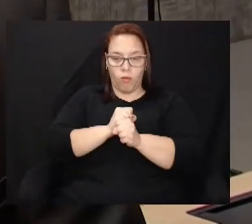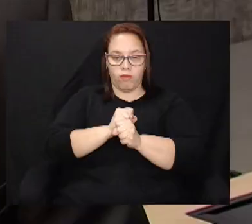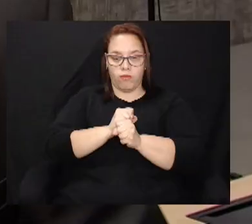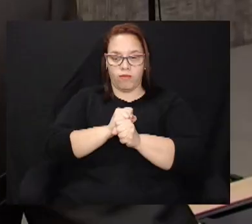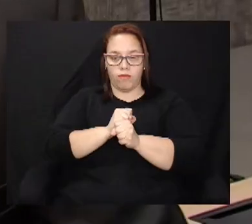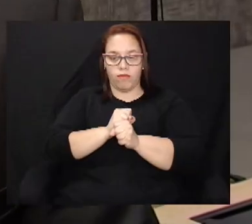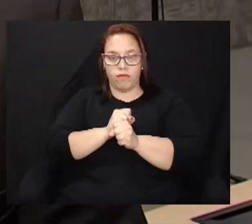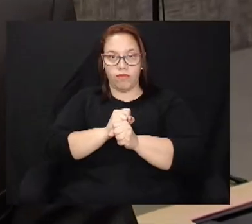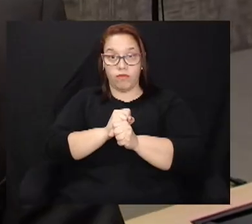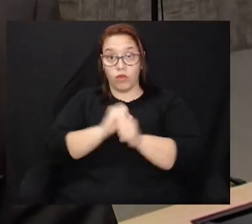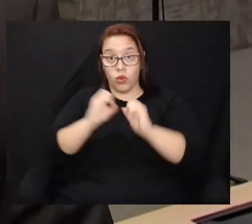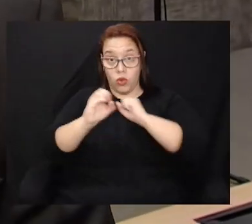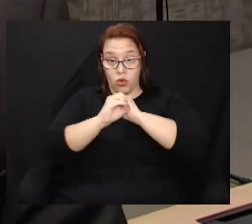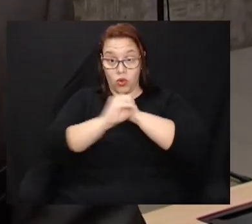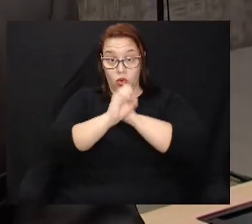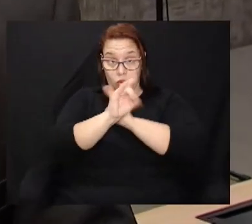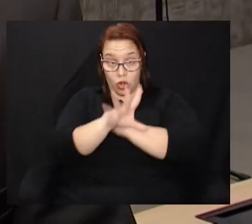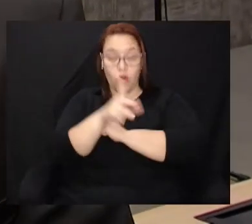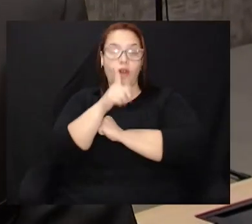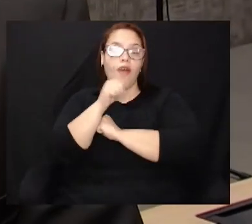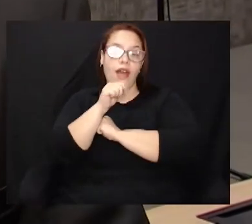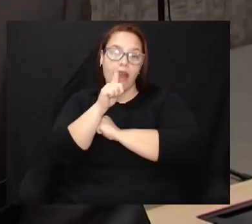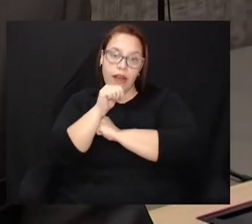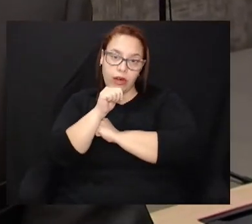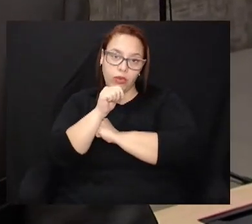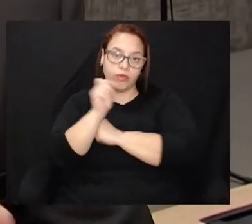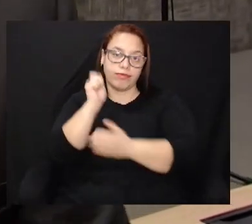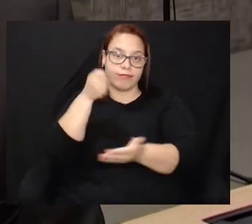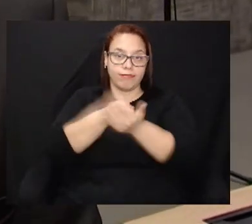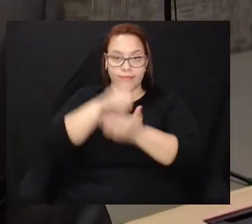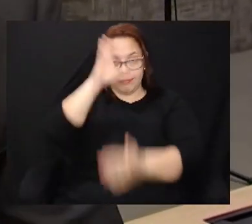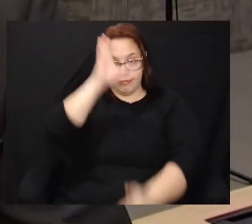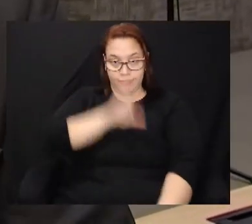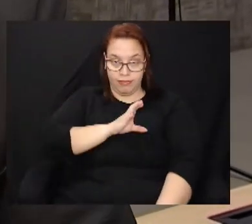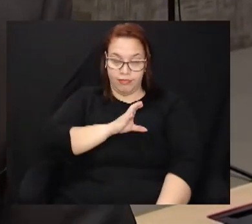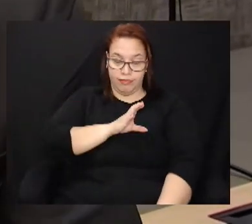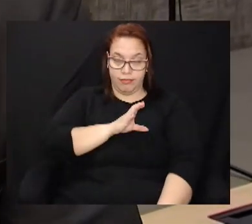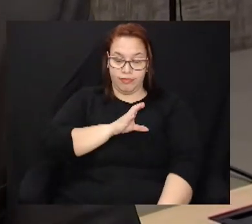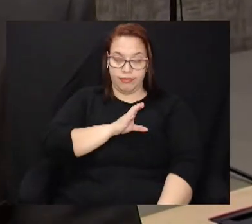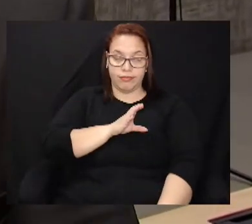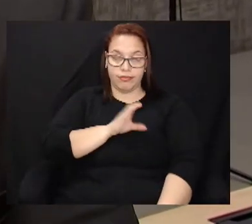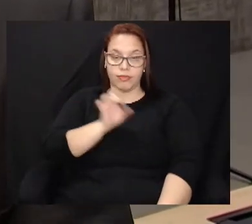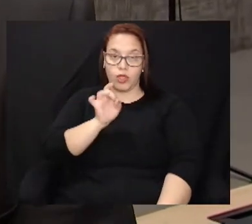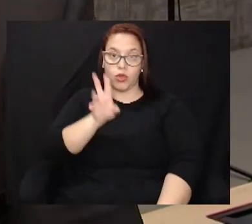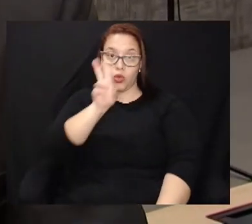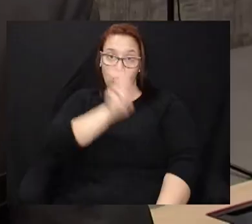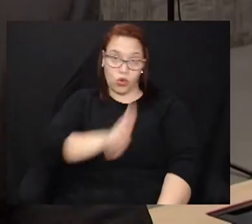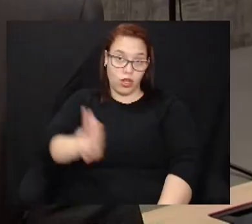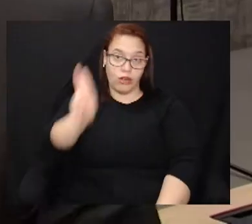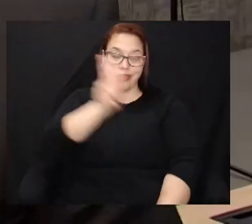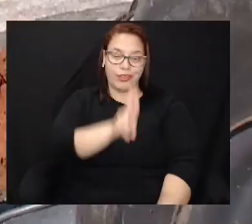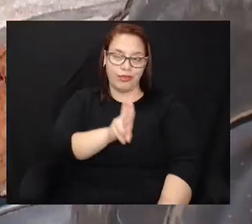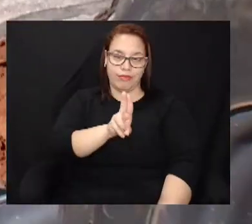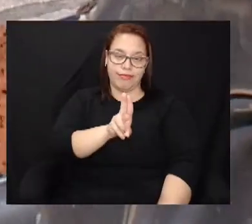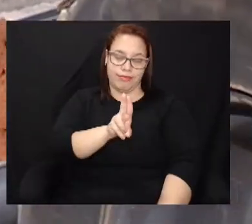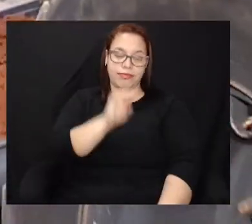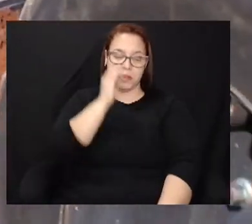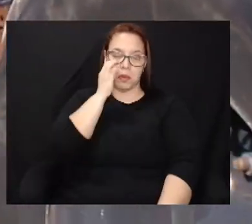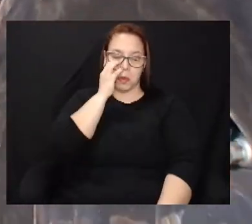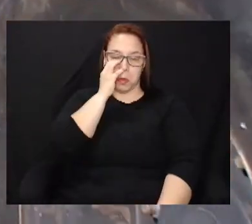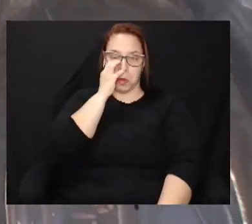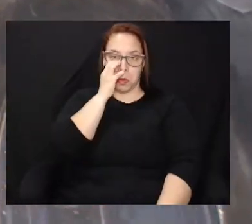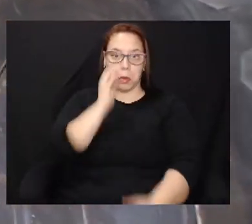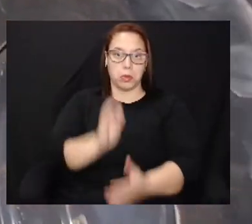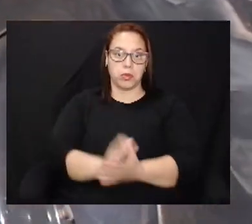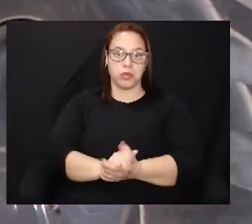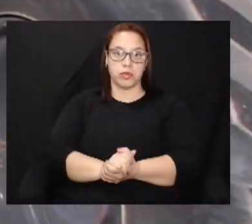cano somente a água, o consumidor ele vai estar pagando exatamente aquilo que ele está consumindo.